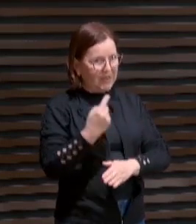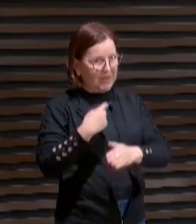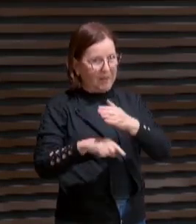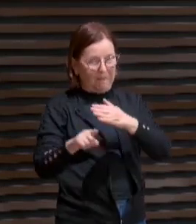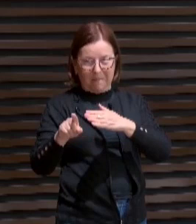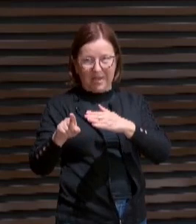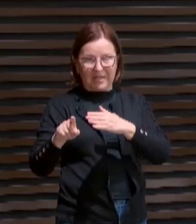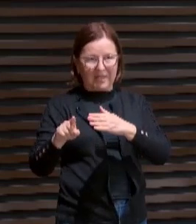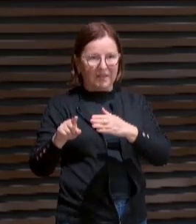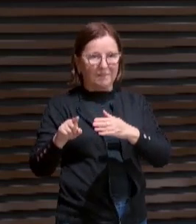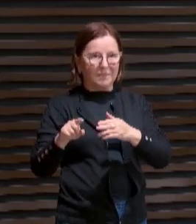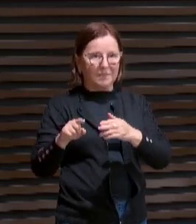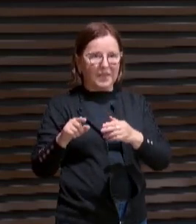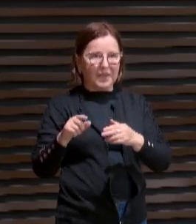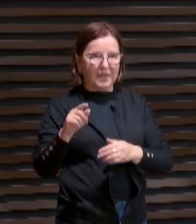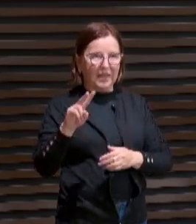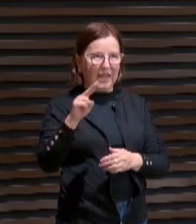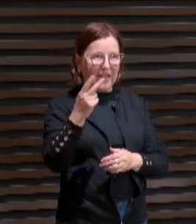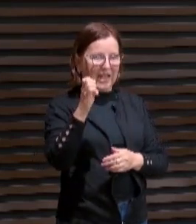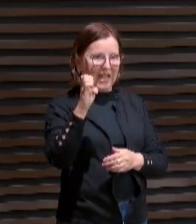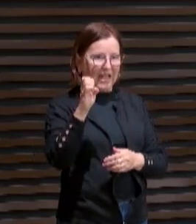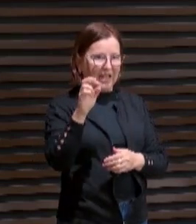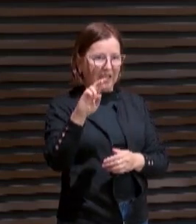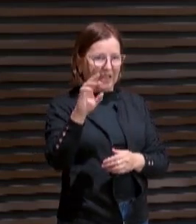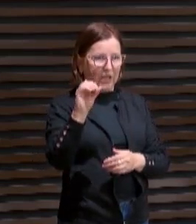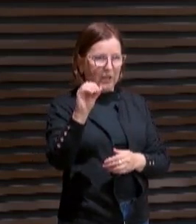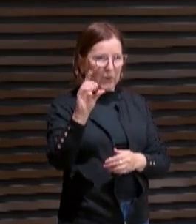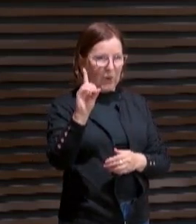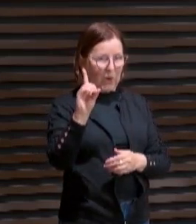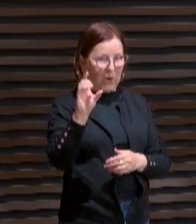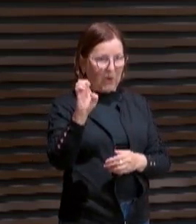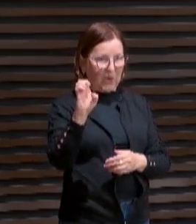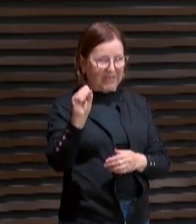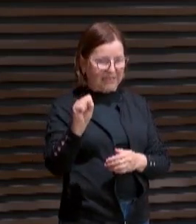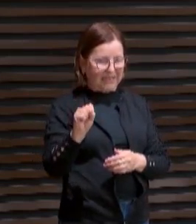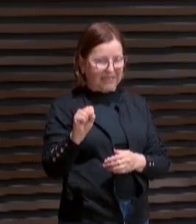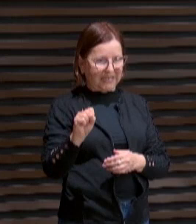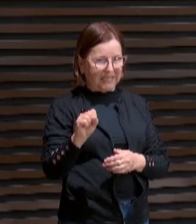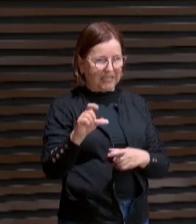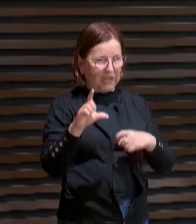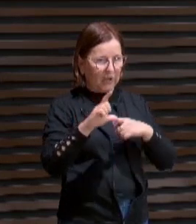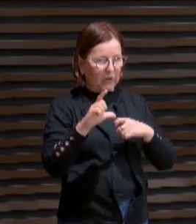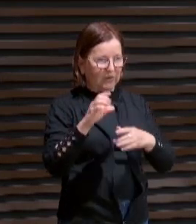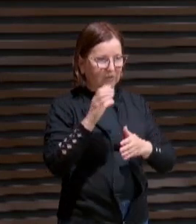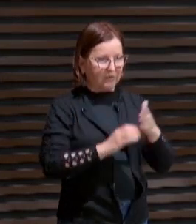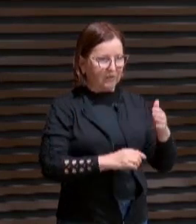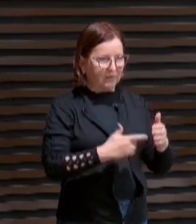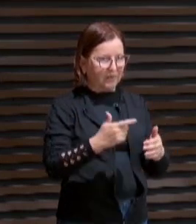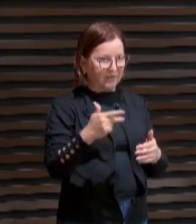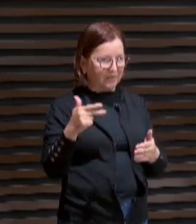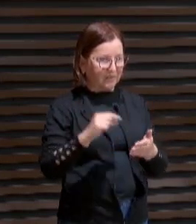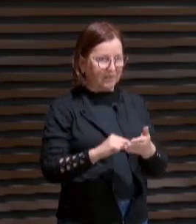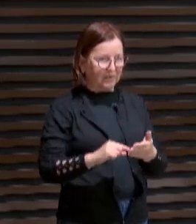não pudesse assumir a posição. Vamos dar uma olhadinha em Lucas capítulo 23, versículos 6 e